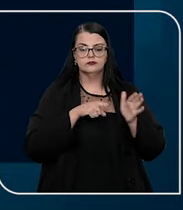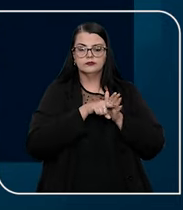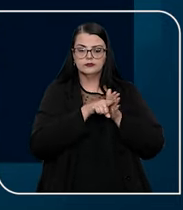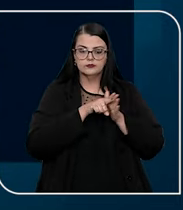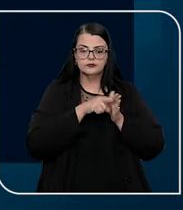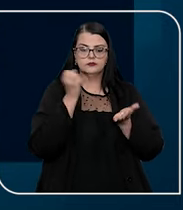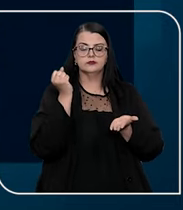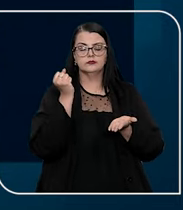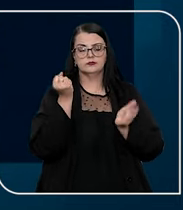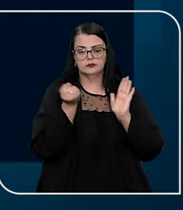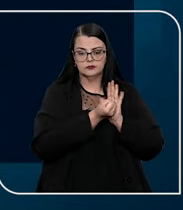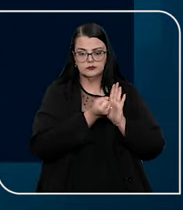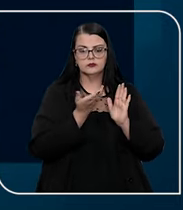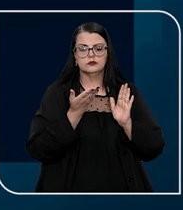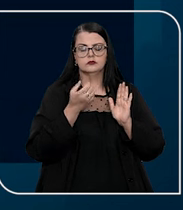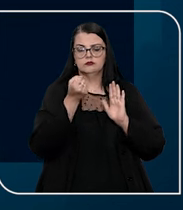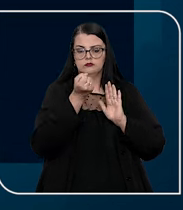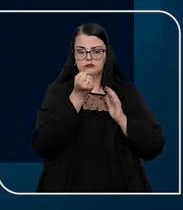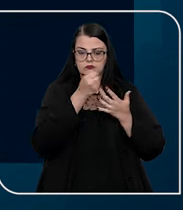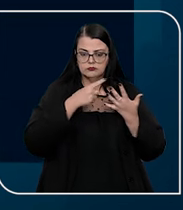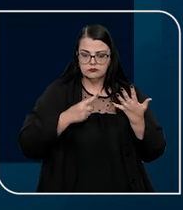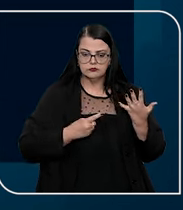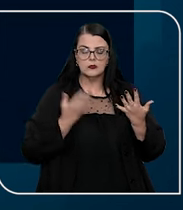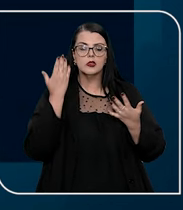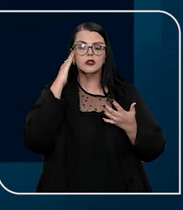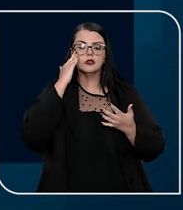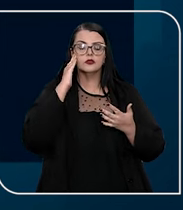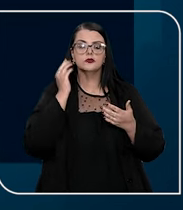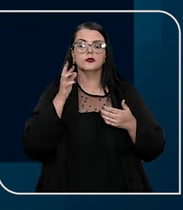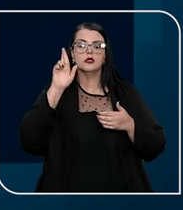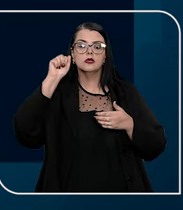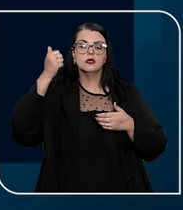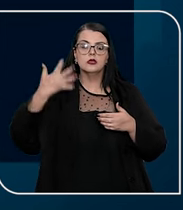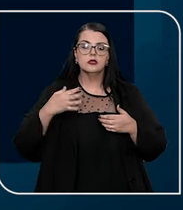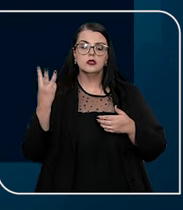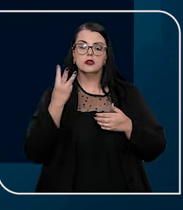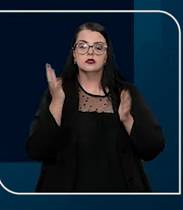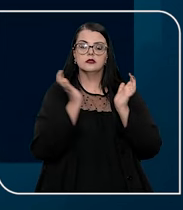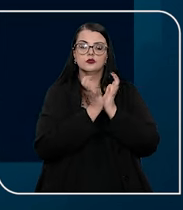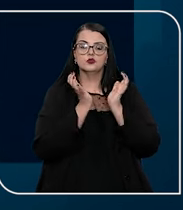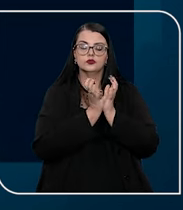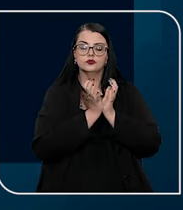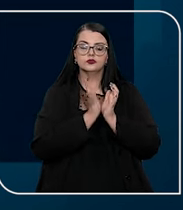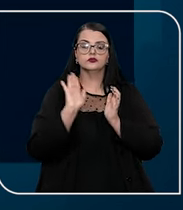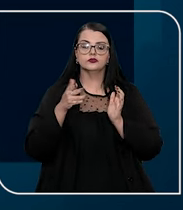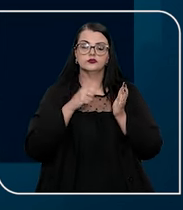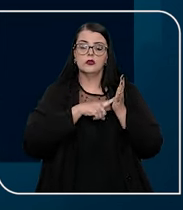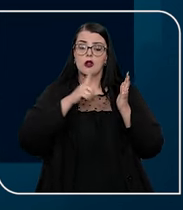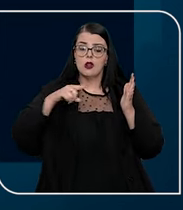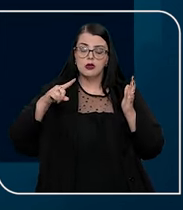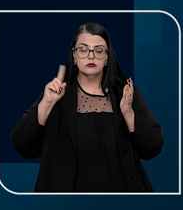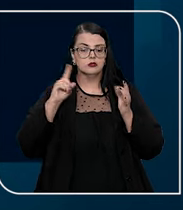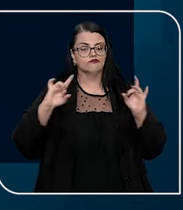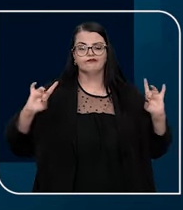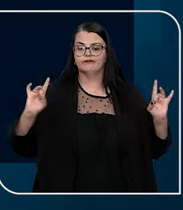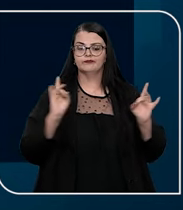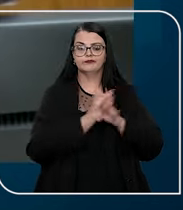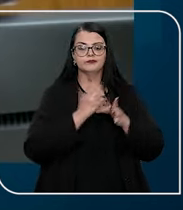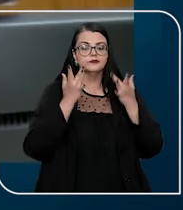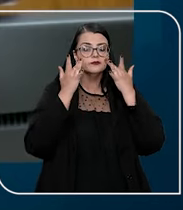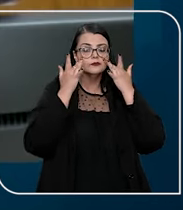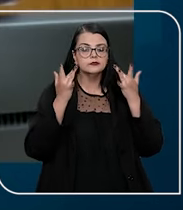pericial que Poderia confirmar as alegações seguindo o entendimento da relatora a terceira turma considerou o laudo médico